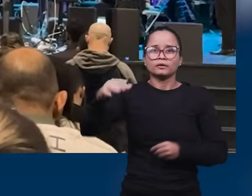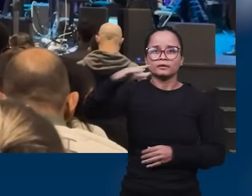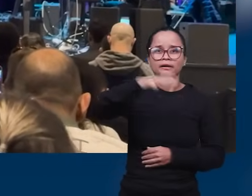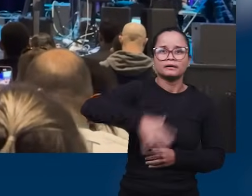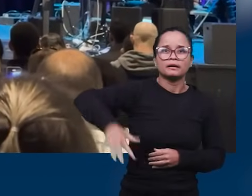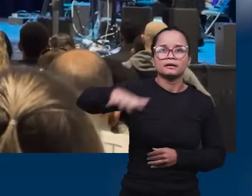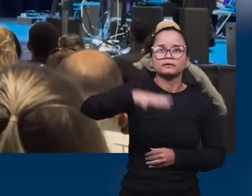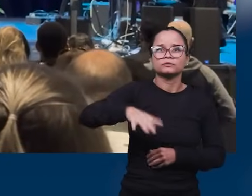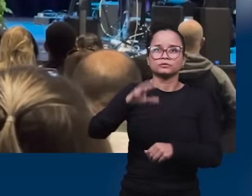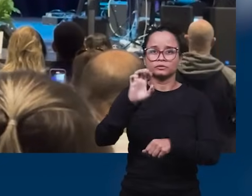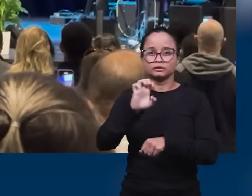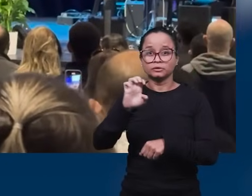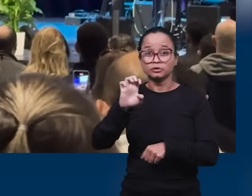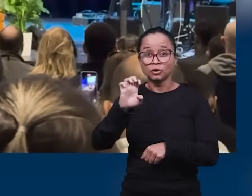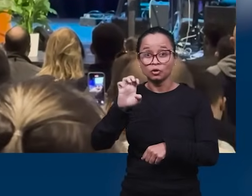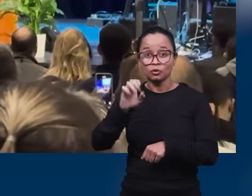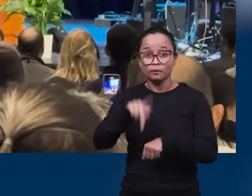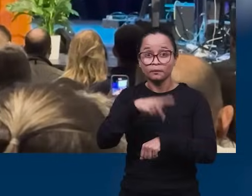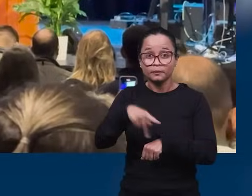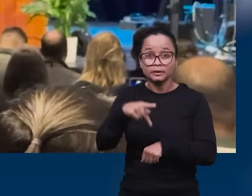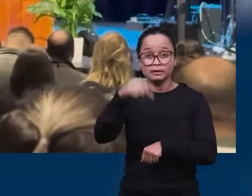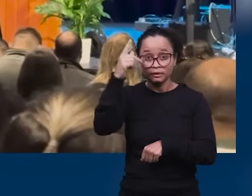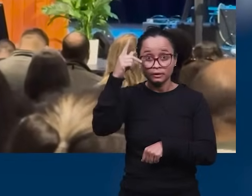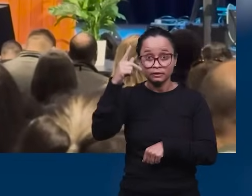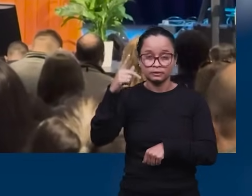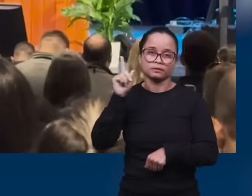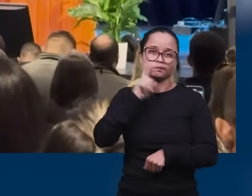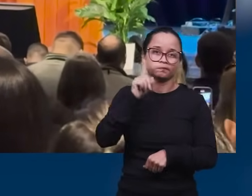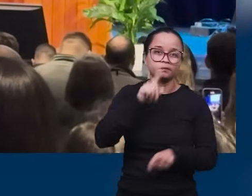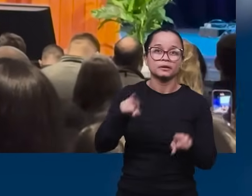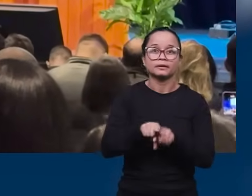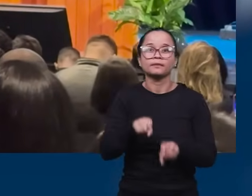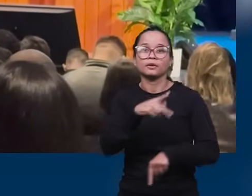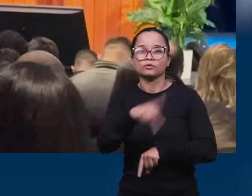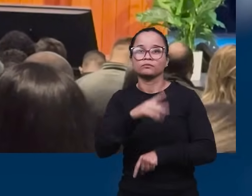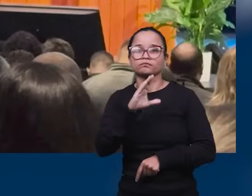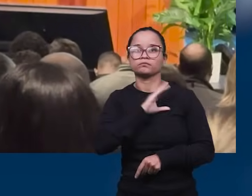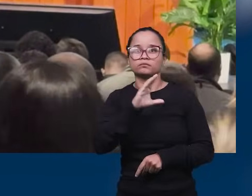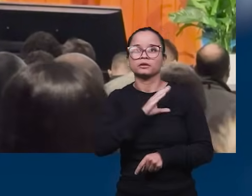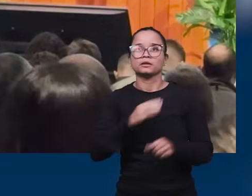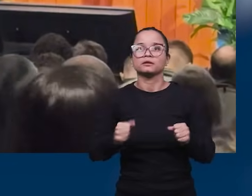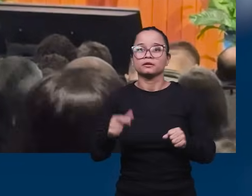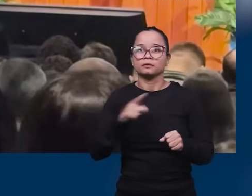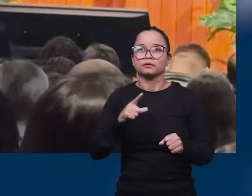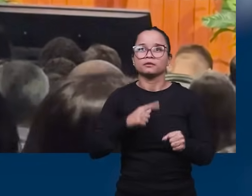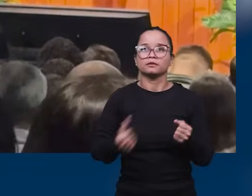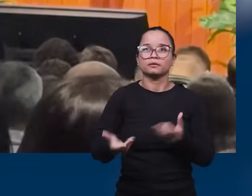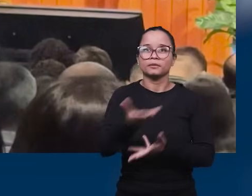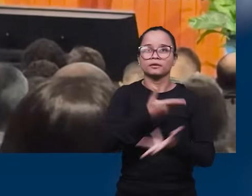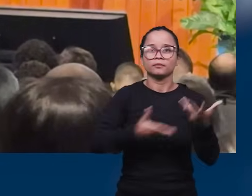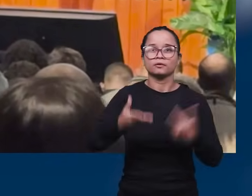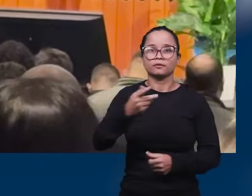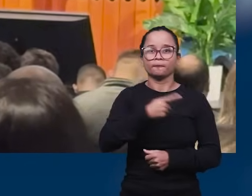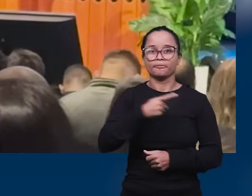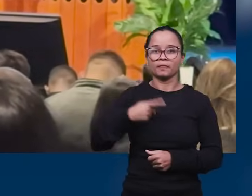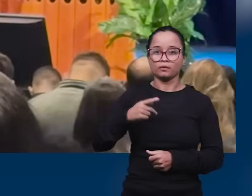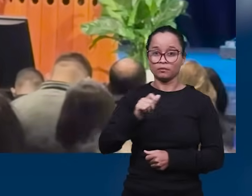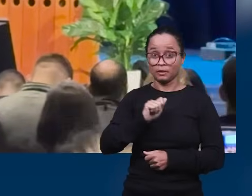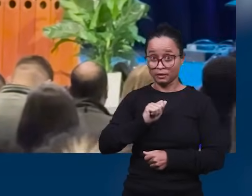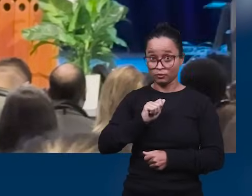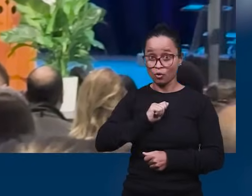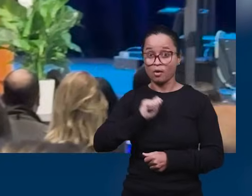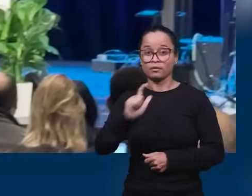todas as regiões dos Estados Unidos e do Canadá. O evento contou com a participação do pastor Alexandre Gueiros,